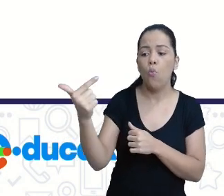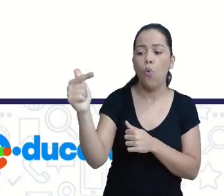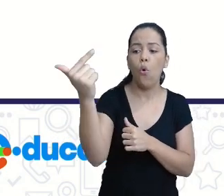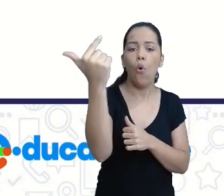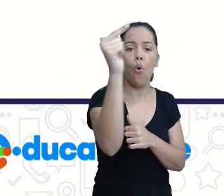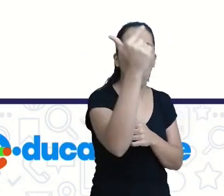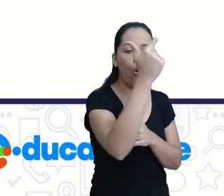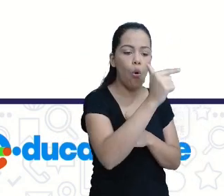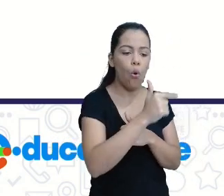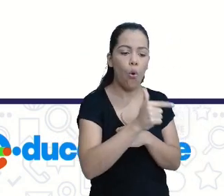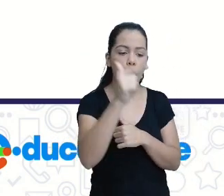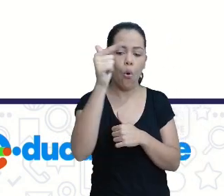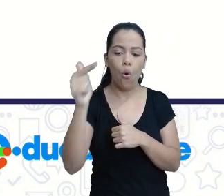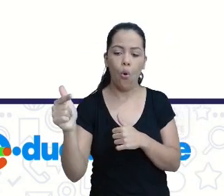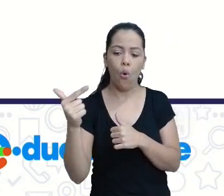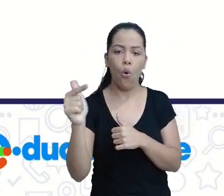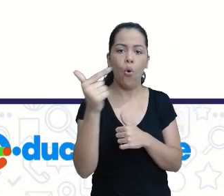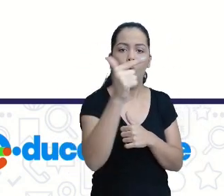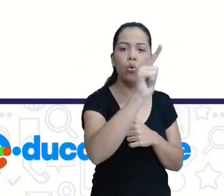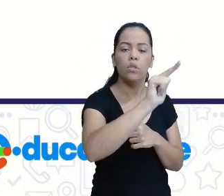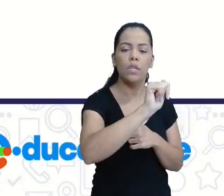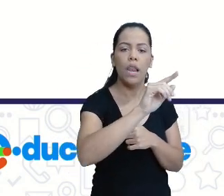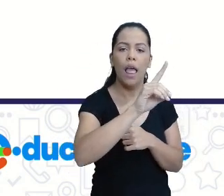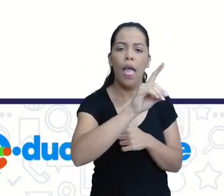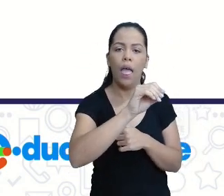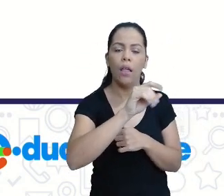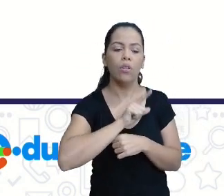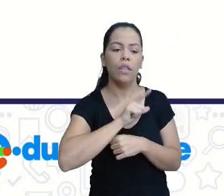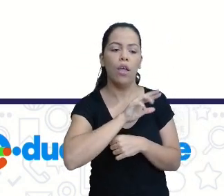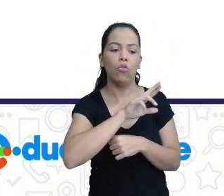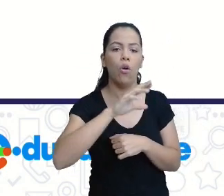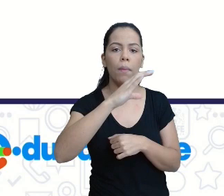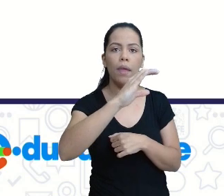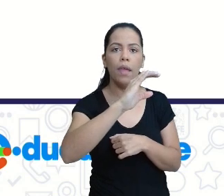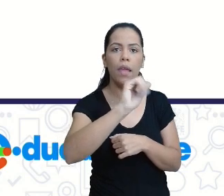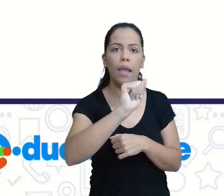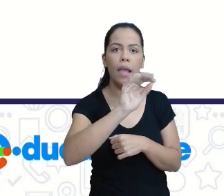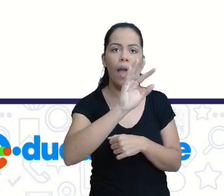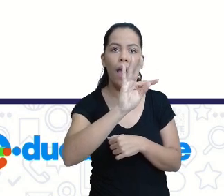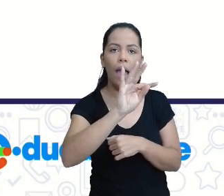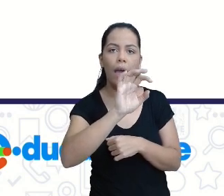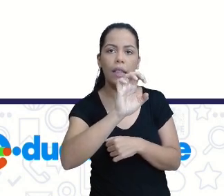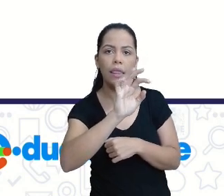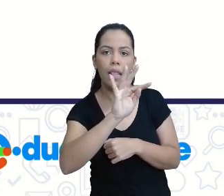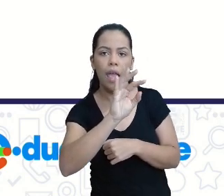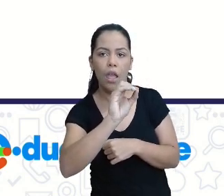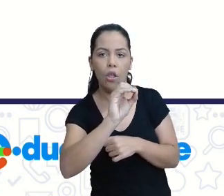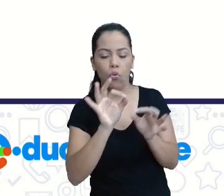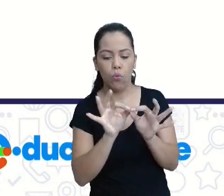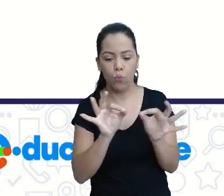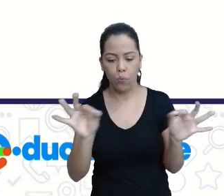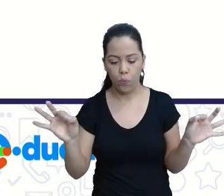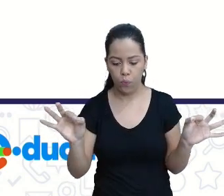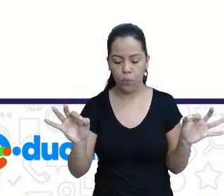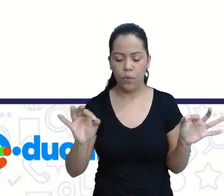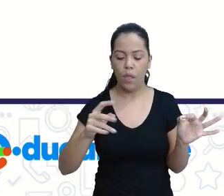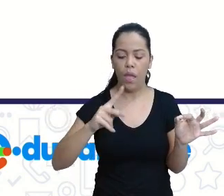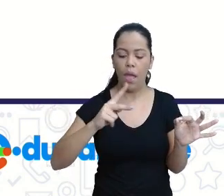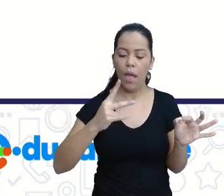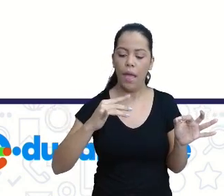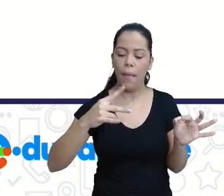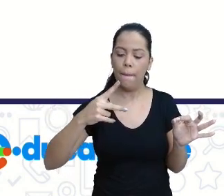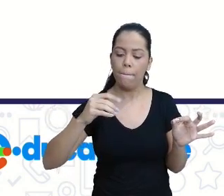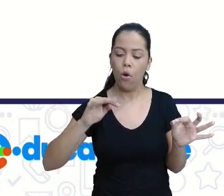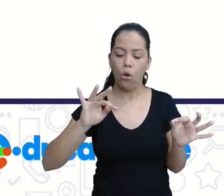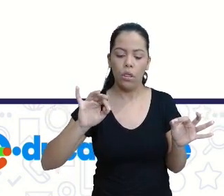Então, a gente sabe que o nome dos lados de um triângulo retângulo são os catetos e a hipotenusa. Eu tenho dois catetos e tenho